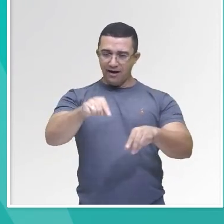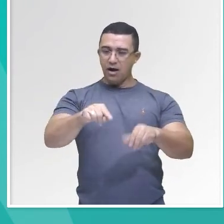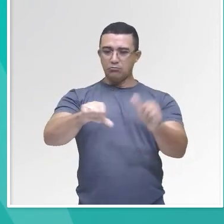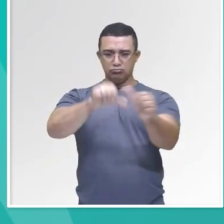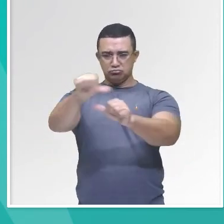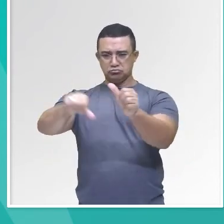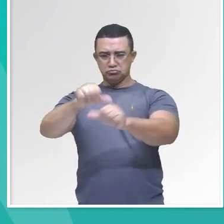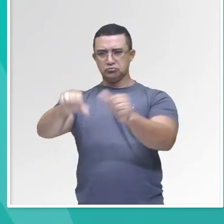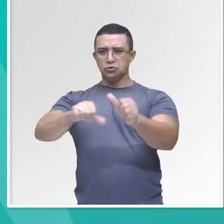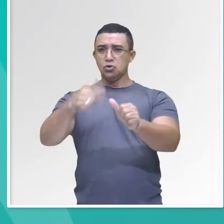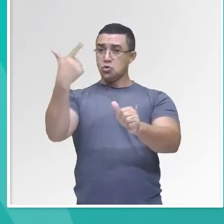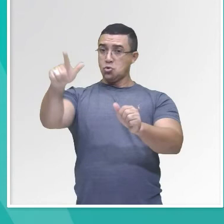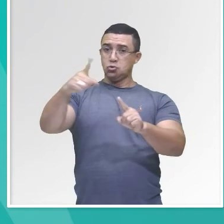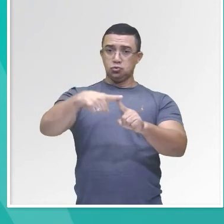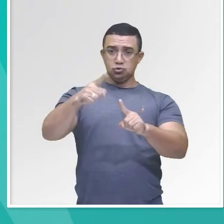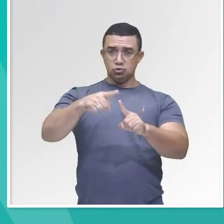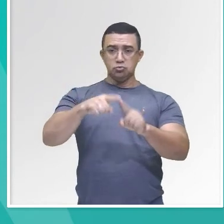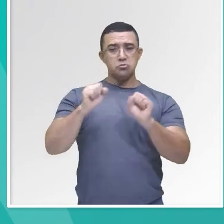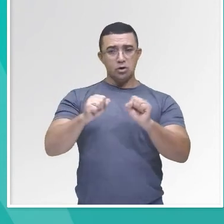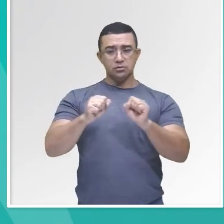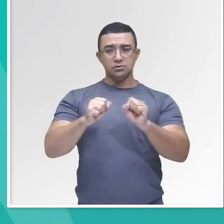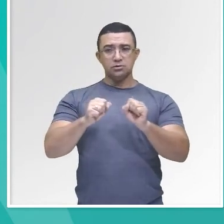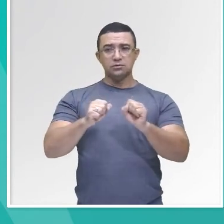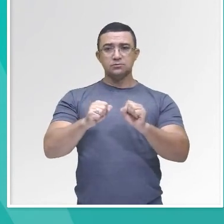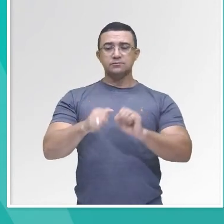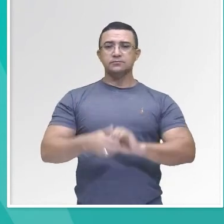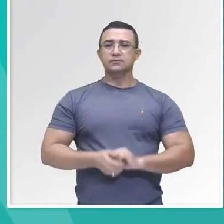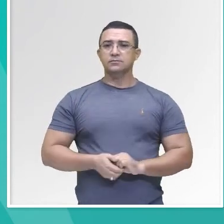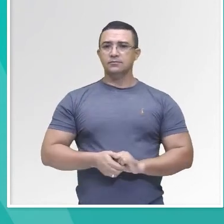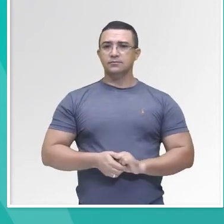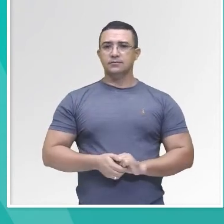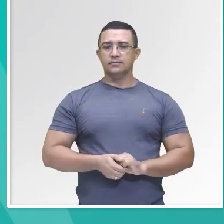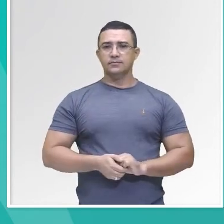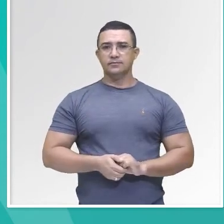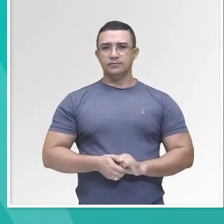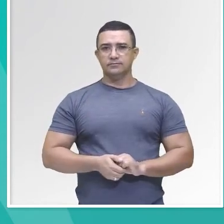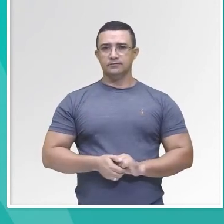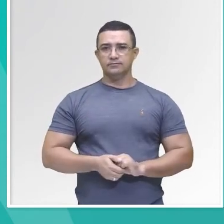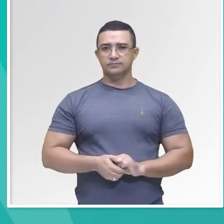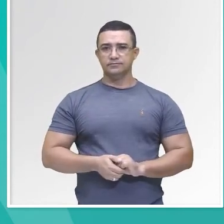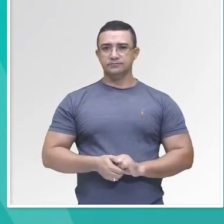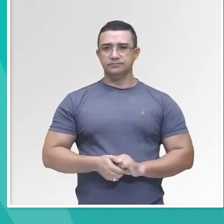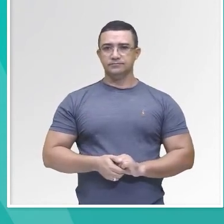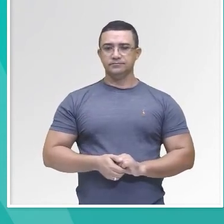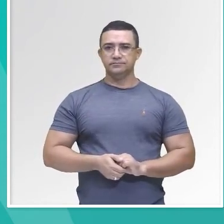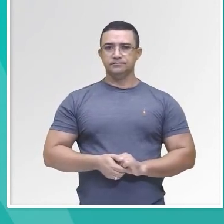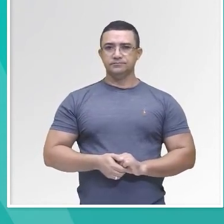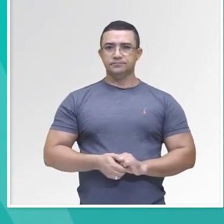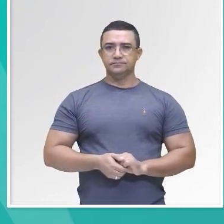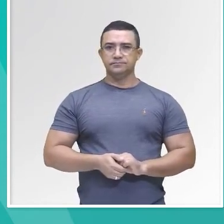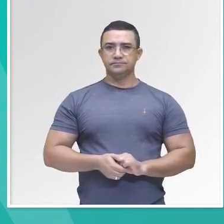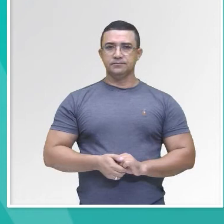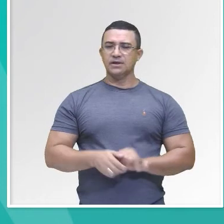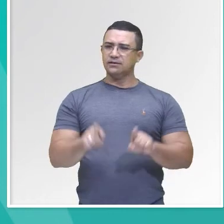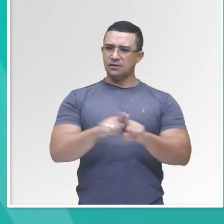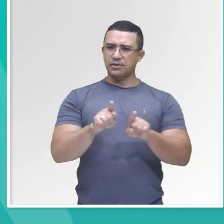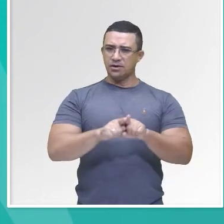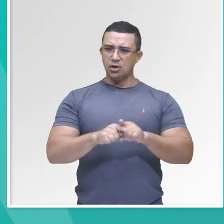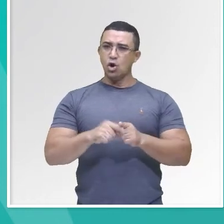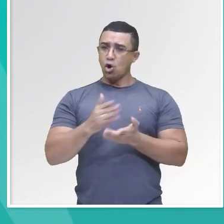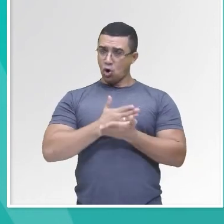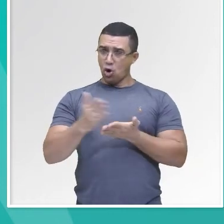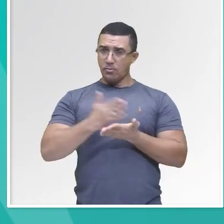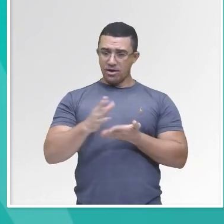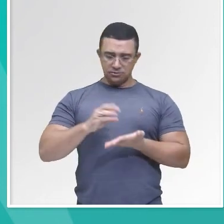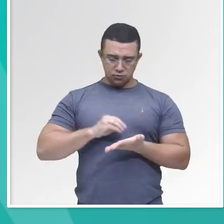exceção do rei. Ele avança 2 ou 1 casa na sua primeira jogada e ele sempre vai